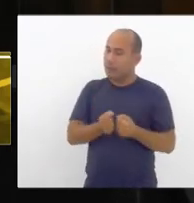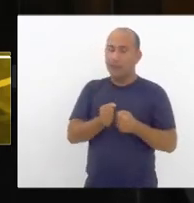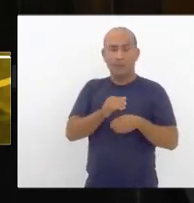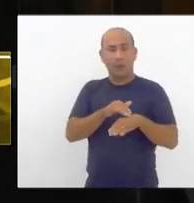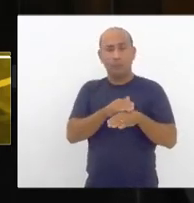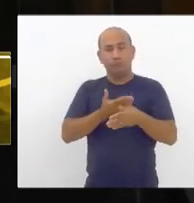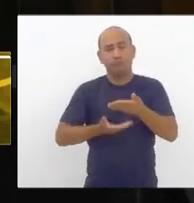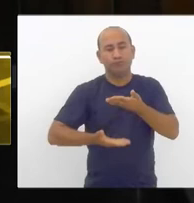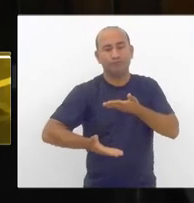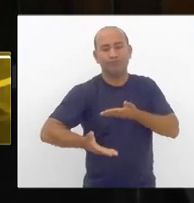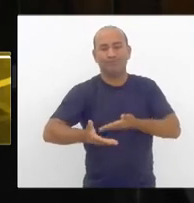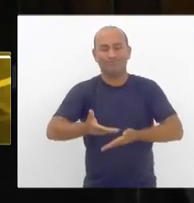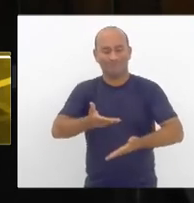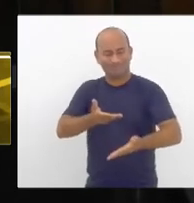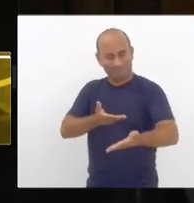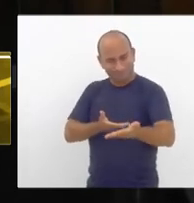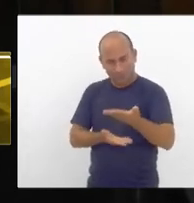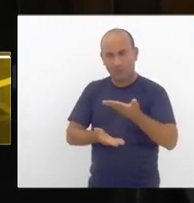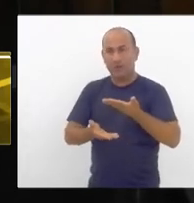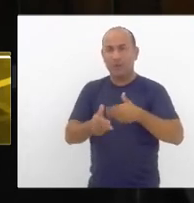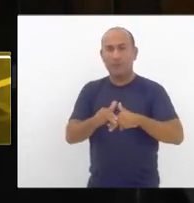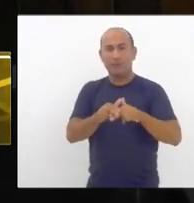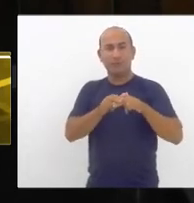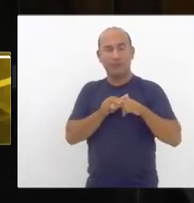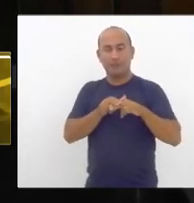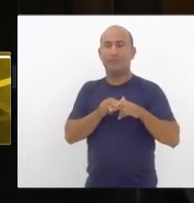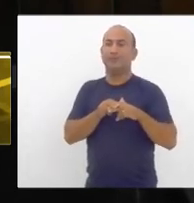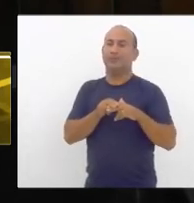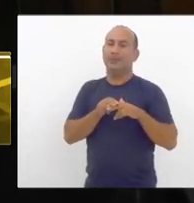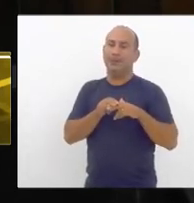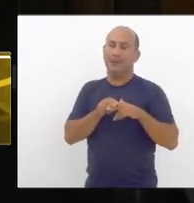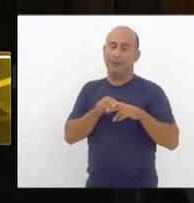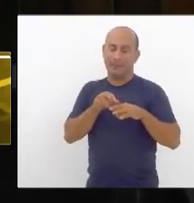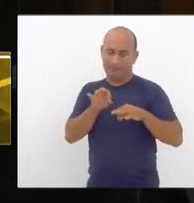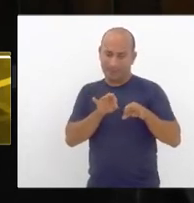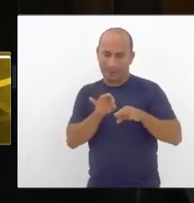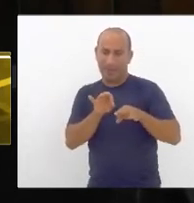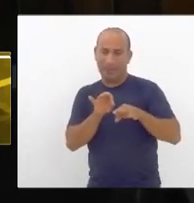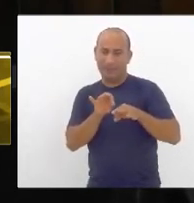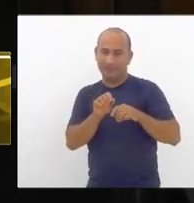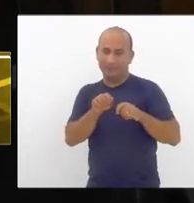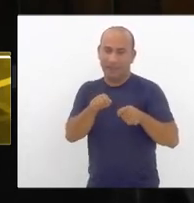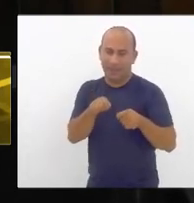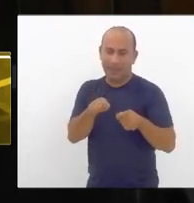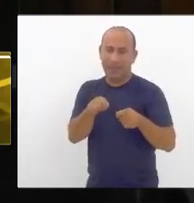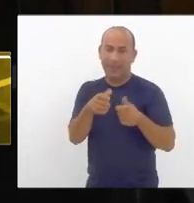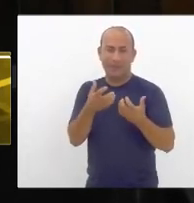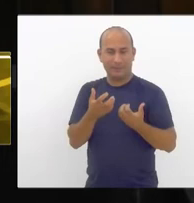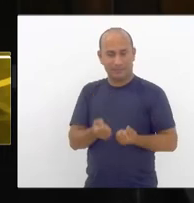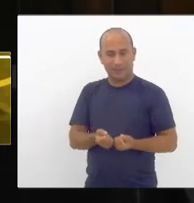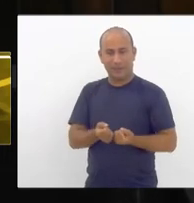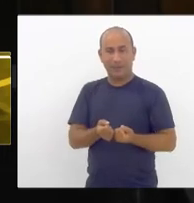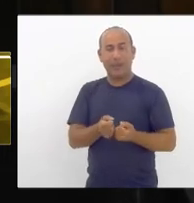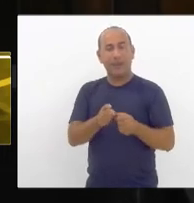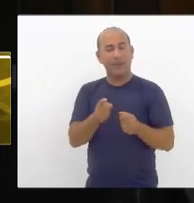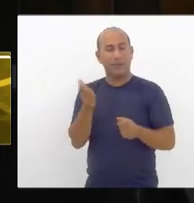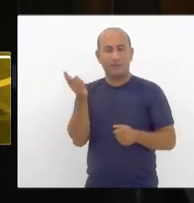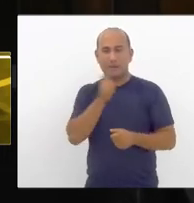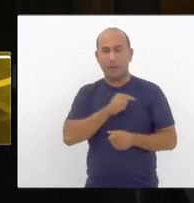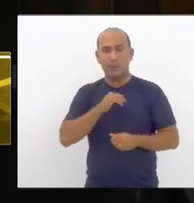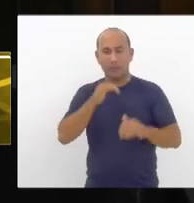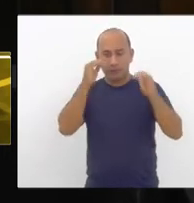de receber uma informação internalizar processar devolver e isso ela fez e nesse momento respeito e desde então